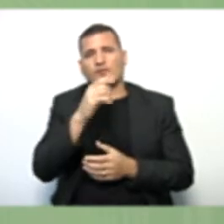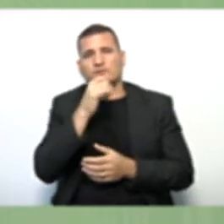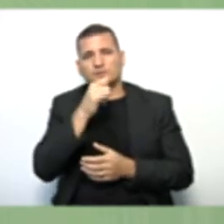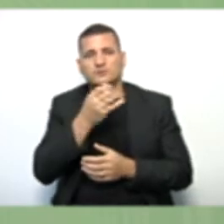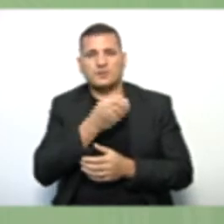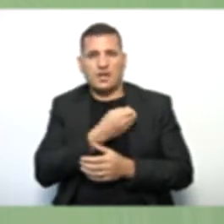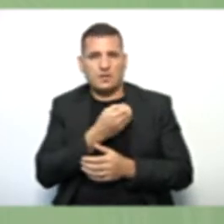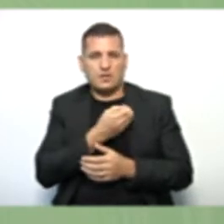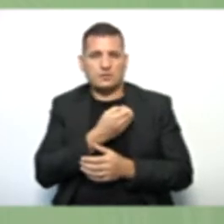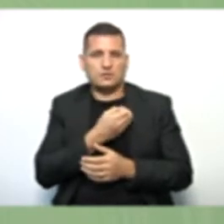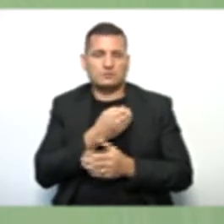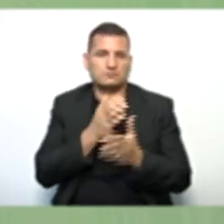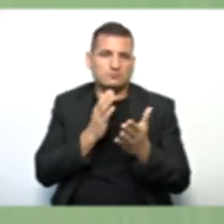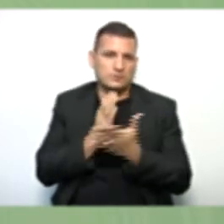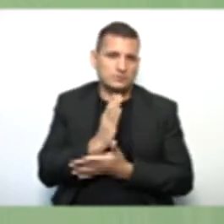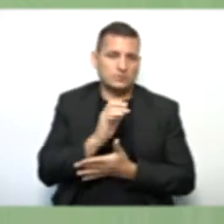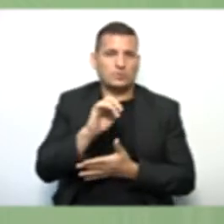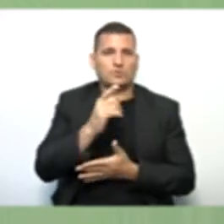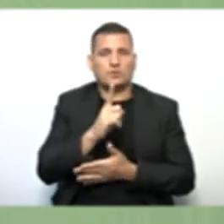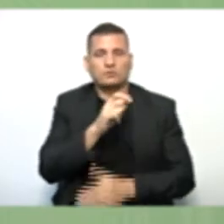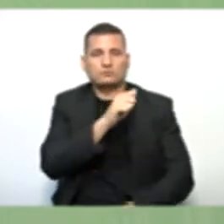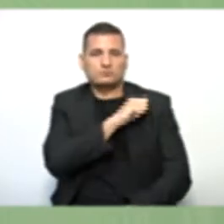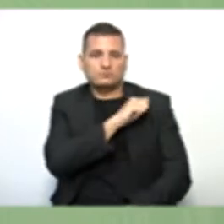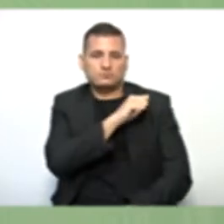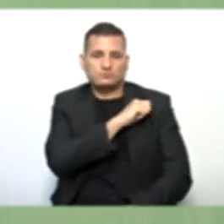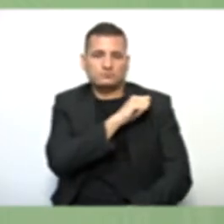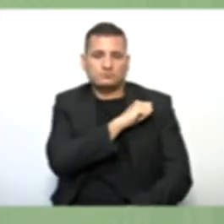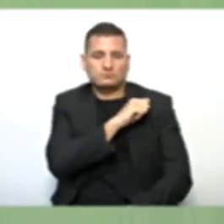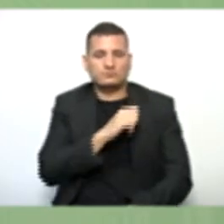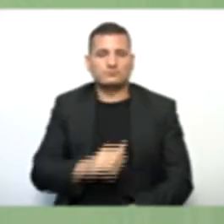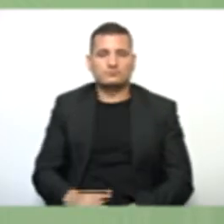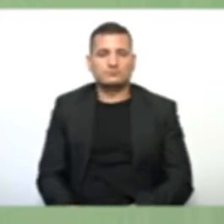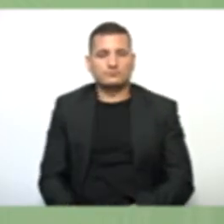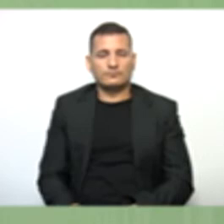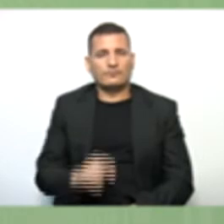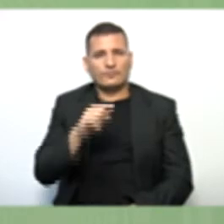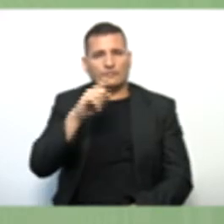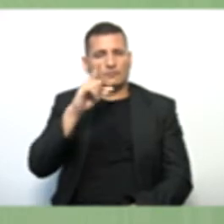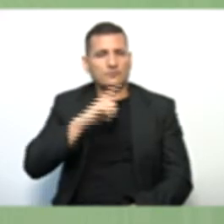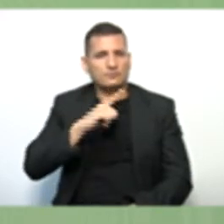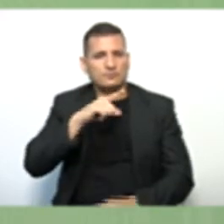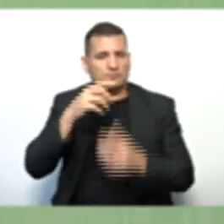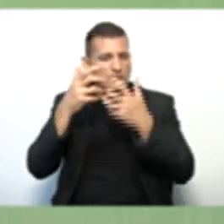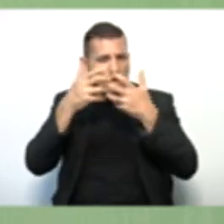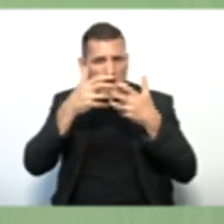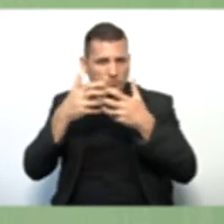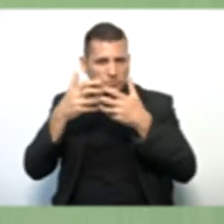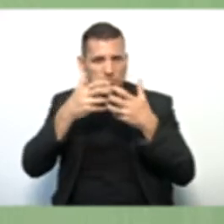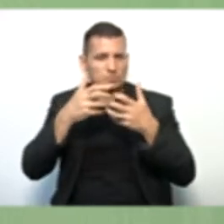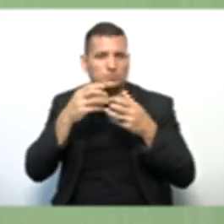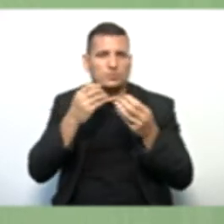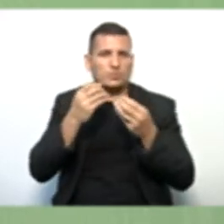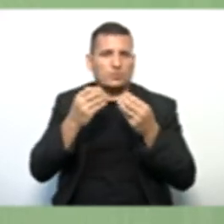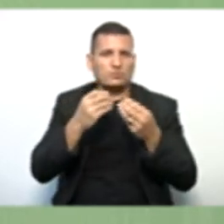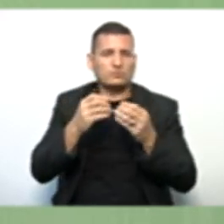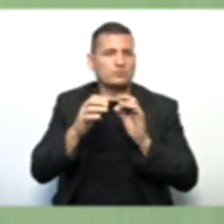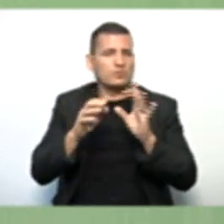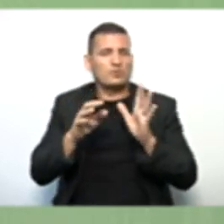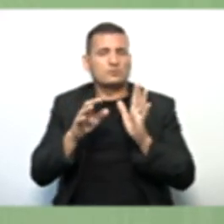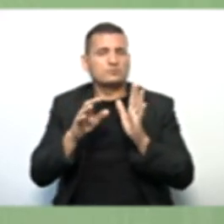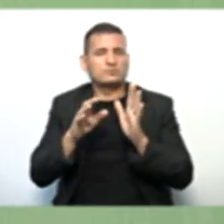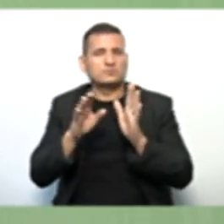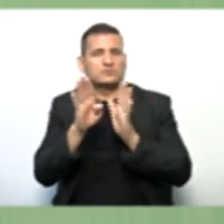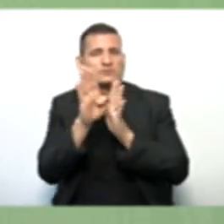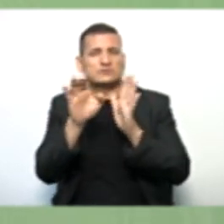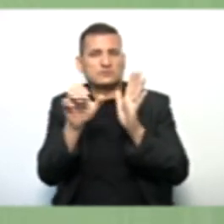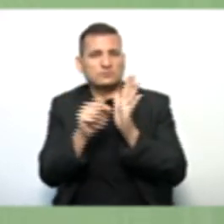ou reprovado. Ele segue todo um raciocínio baseado em símbolos, né? Os